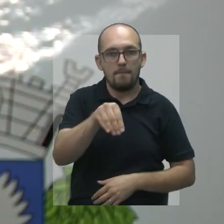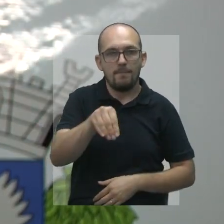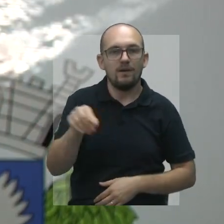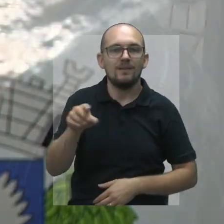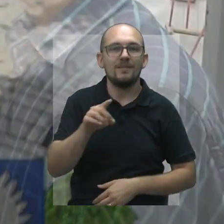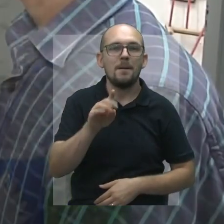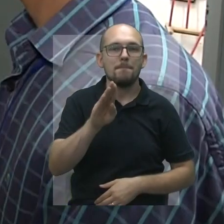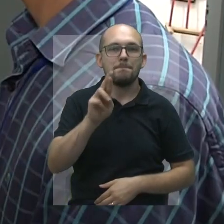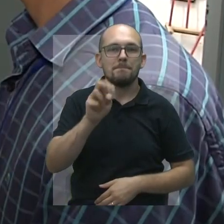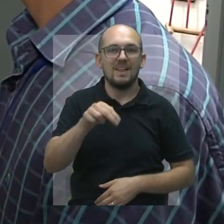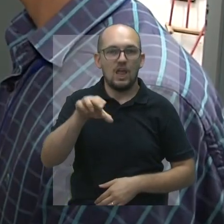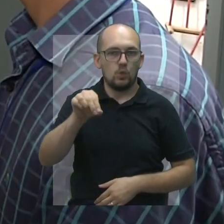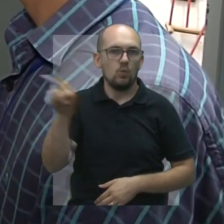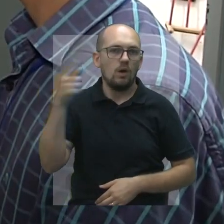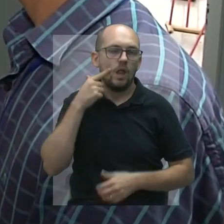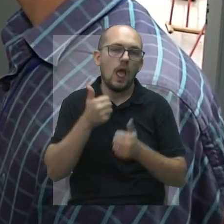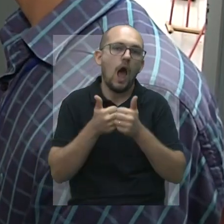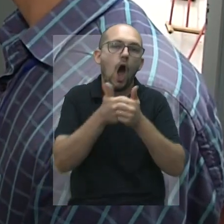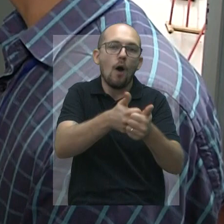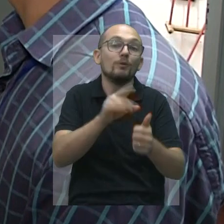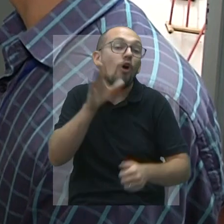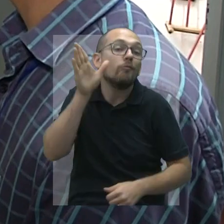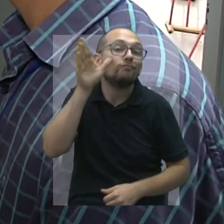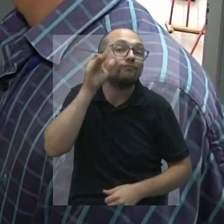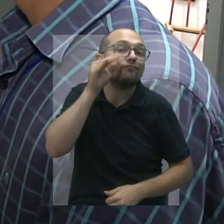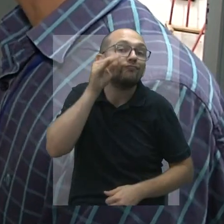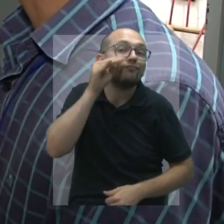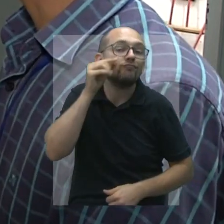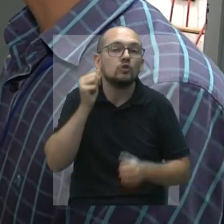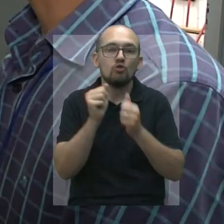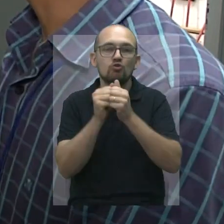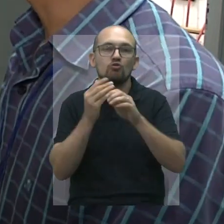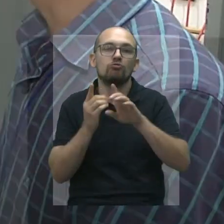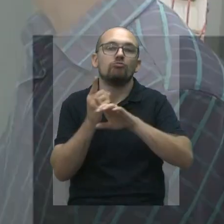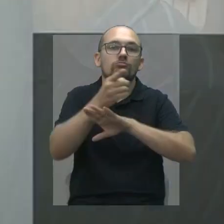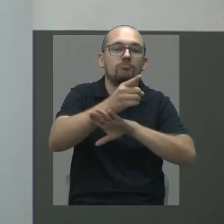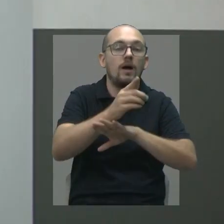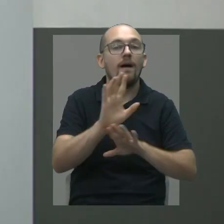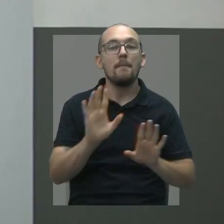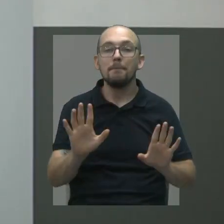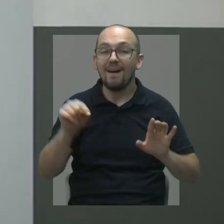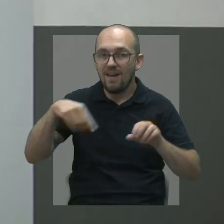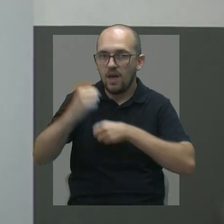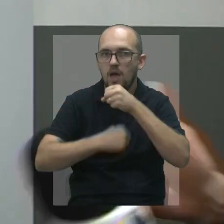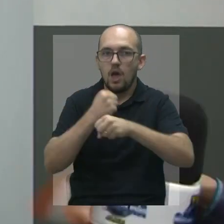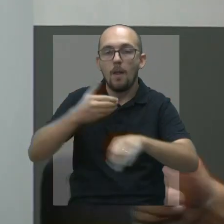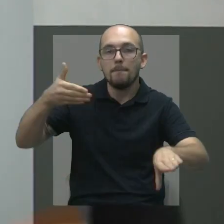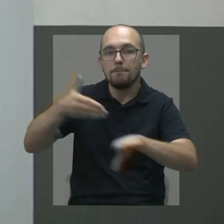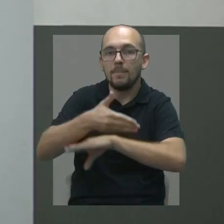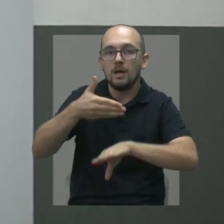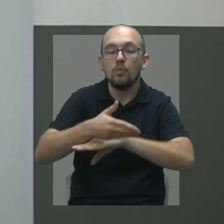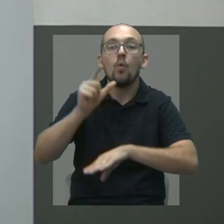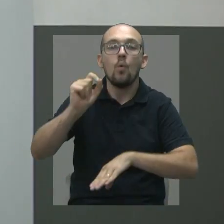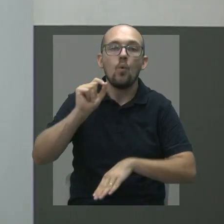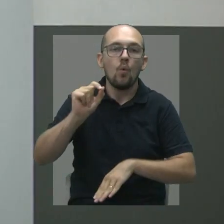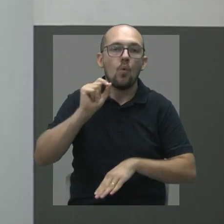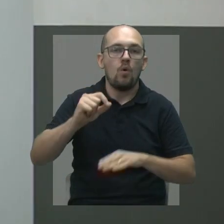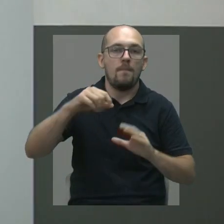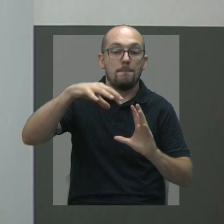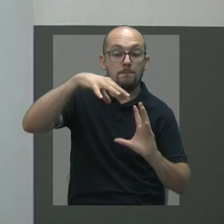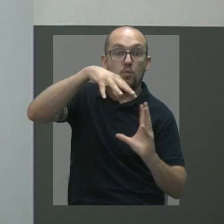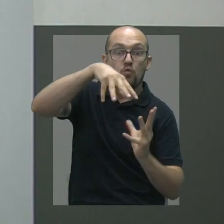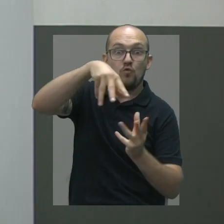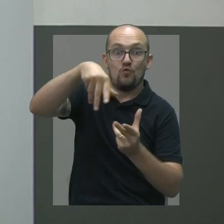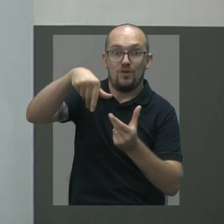apenas acompanhou a equipe jauense nos Jogos Abertos de Marília. Neste ano ele participou do Campeonato Mundial de Damas, realizado